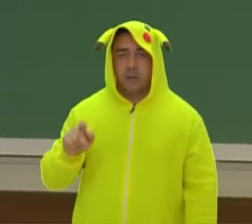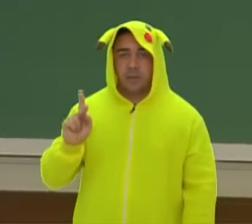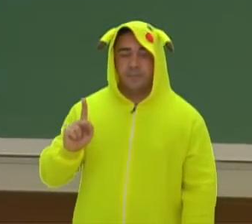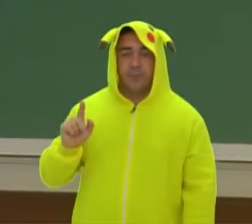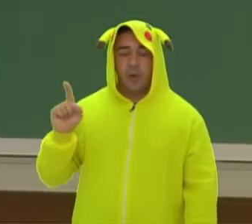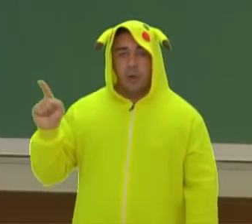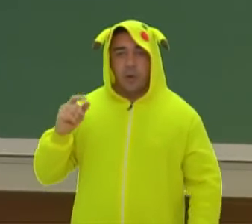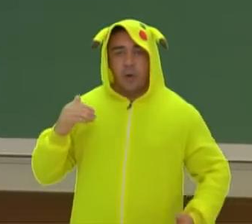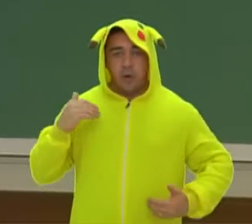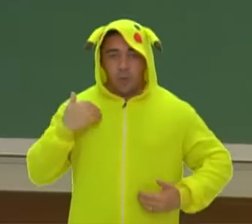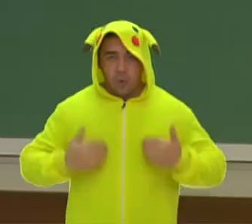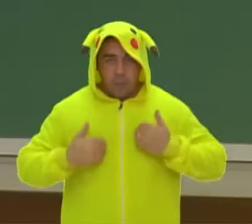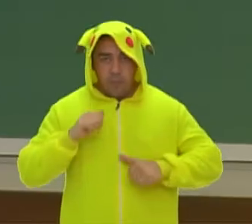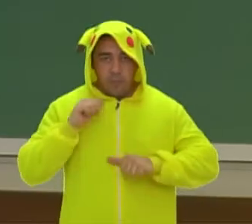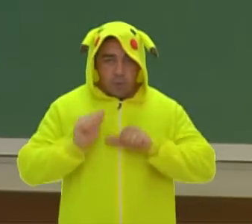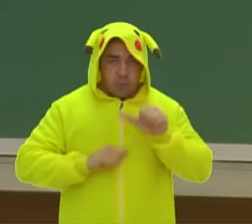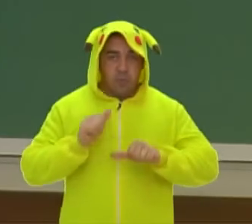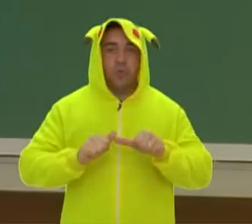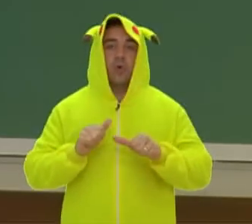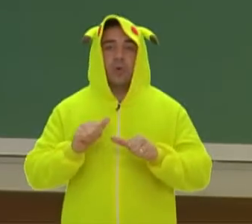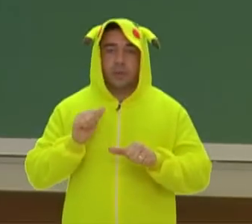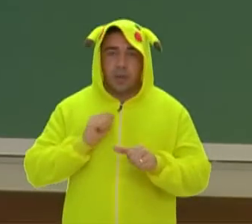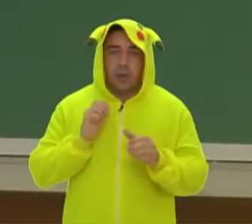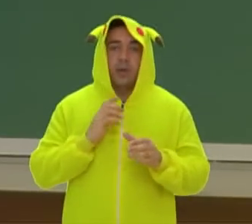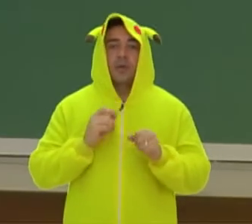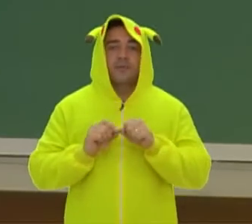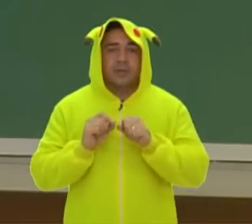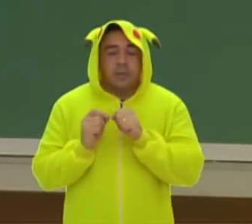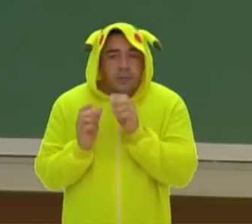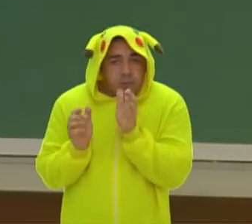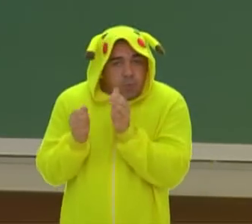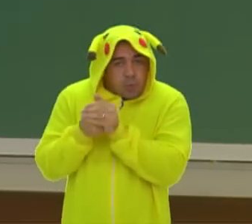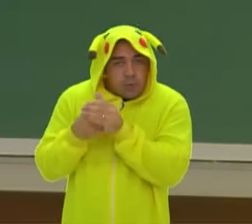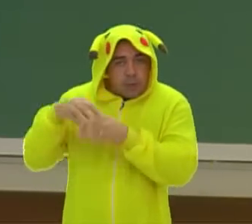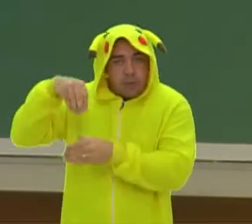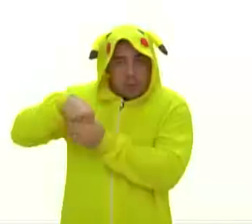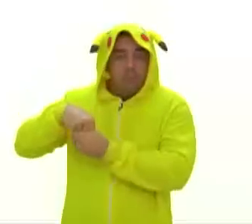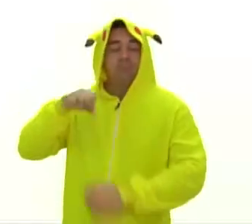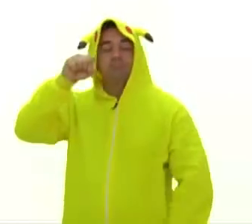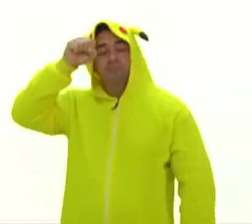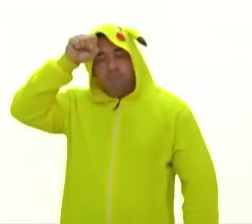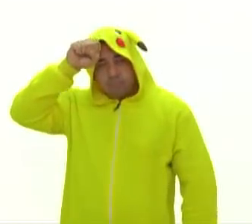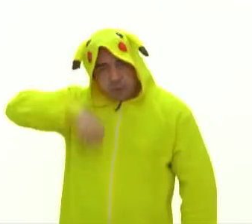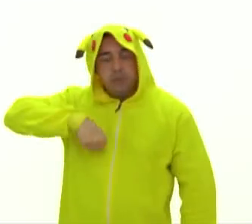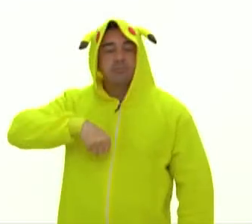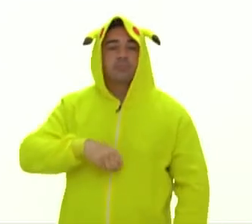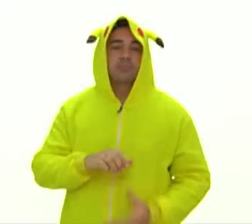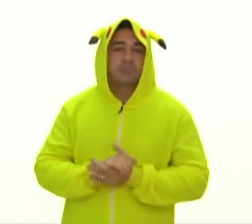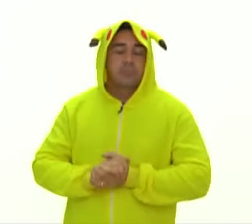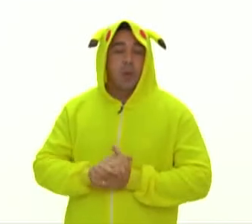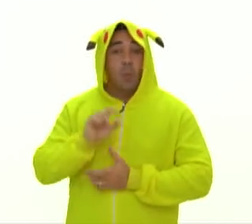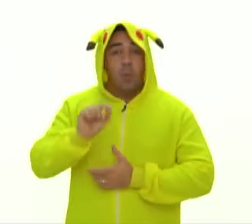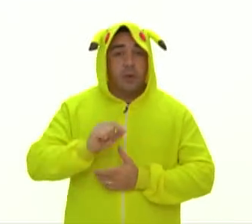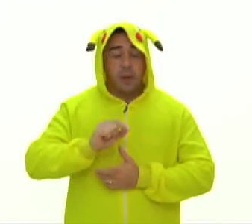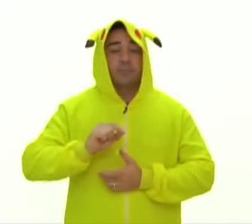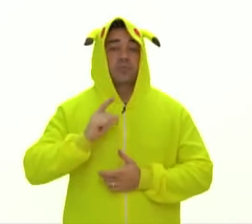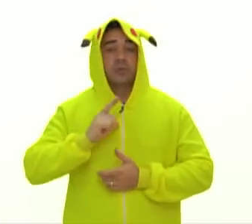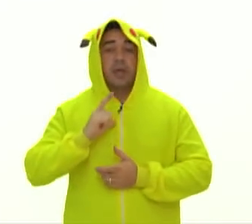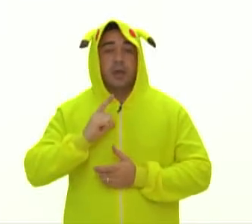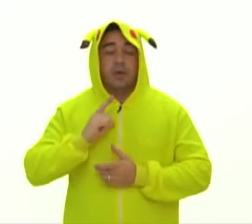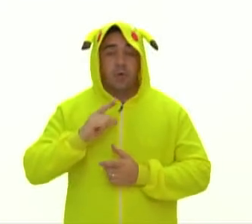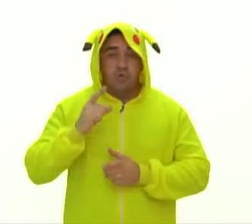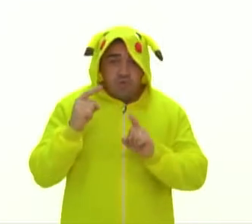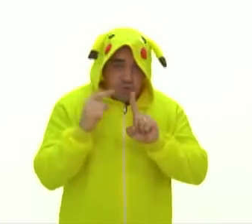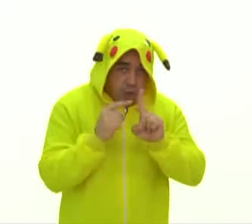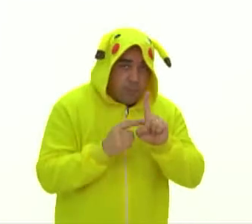Pokémon alterou o formato corpóreo para se camuflar no ambiente onde vive? Aí sim, né? Está dizendo que o indivíduo